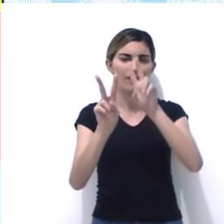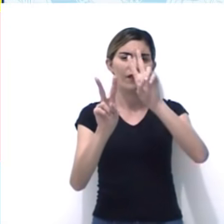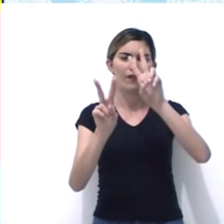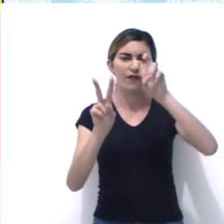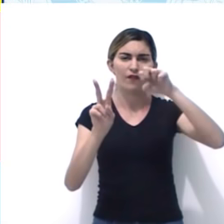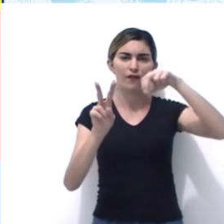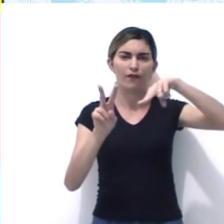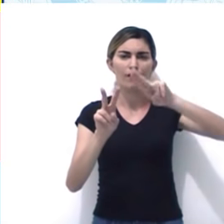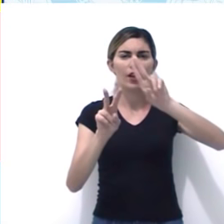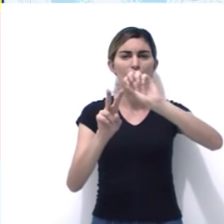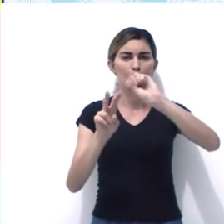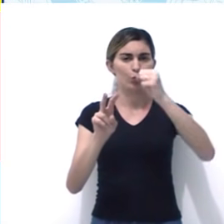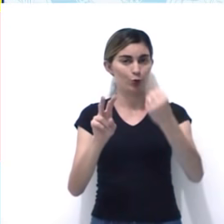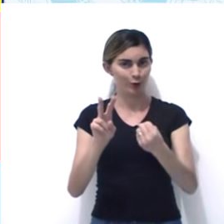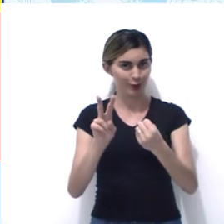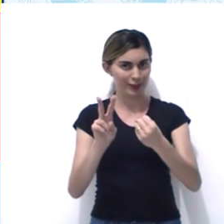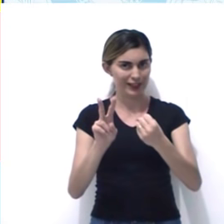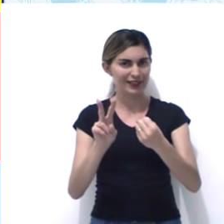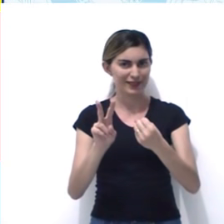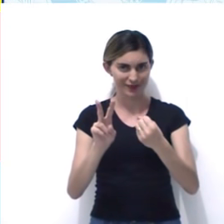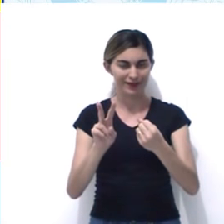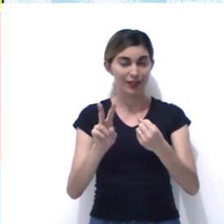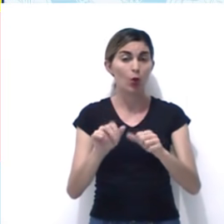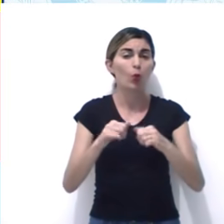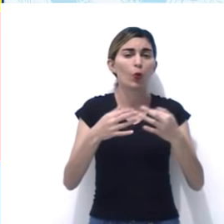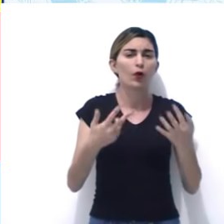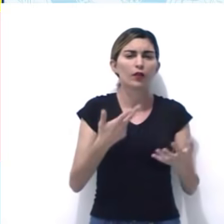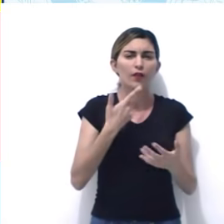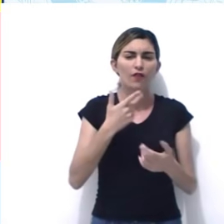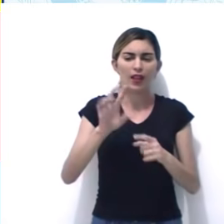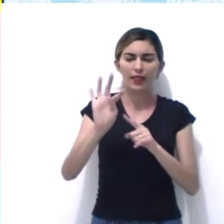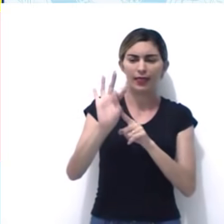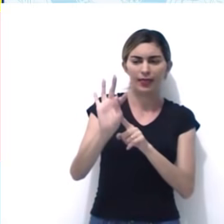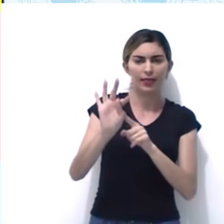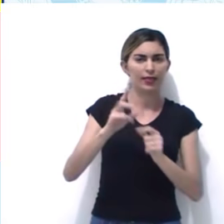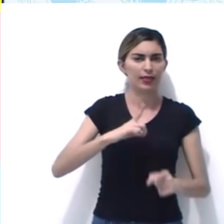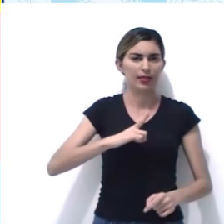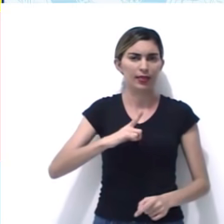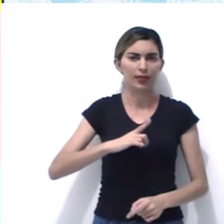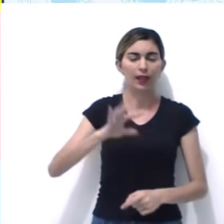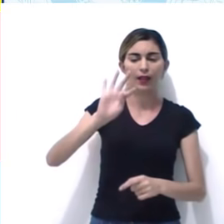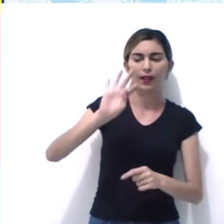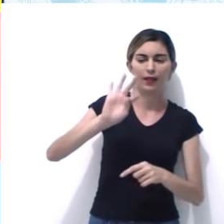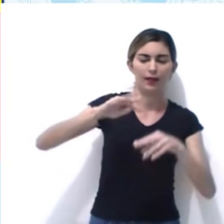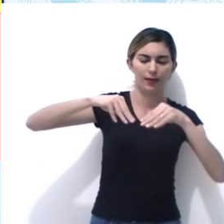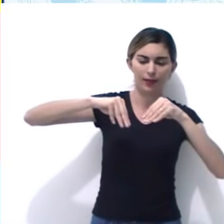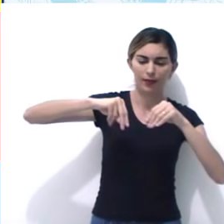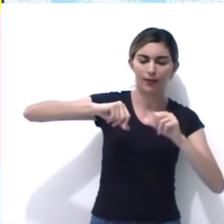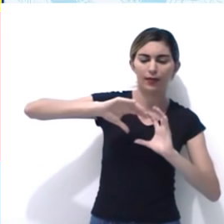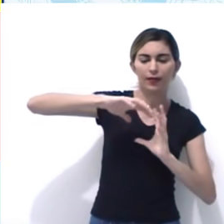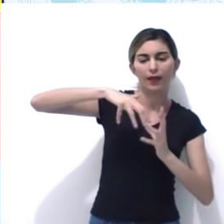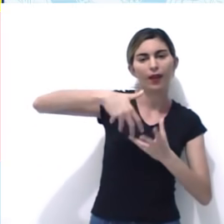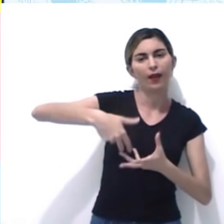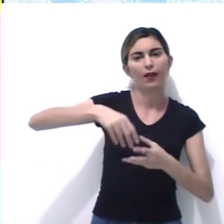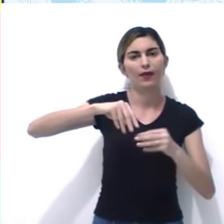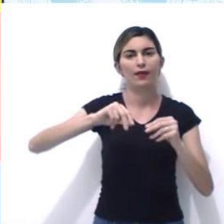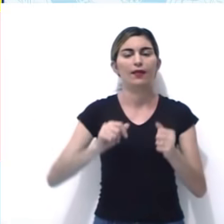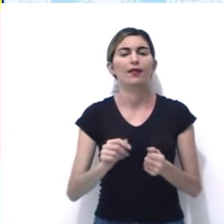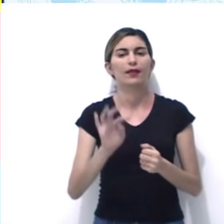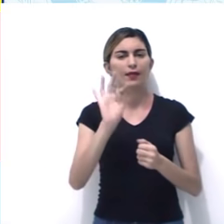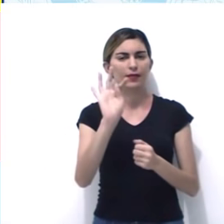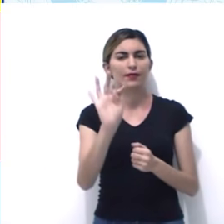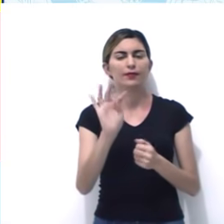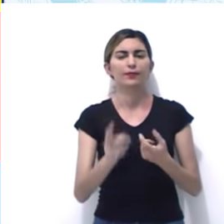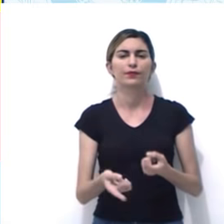lembrar vênus quando eu digo tem a inicial ter vai lembrar terra